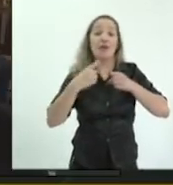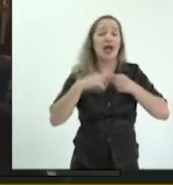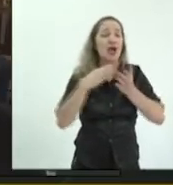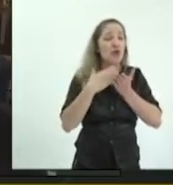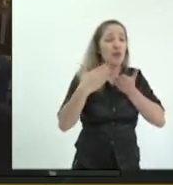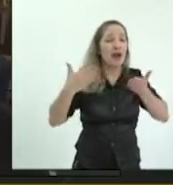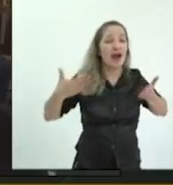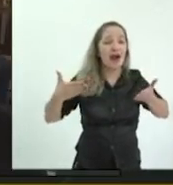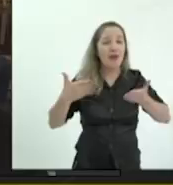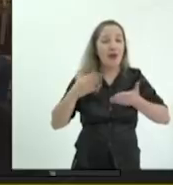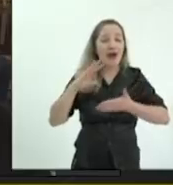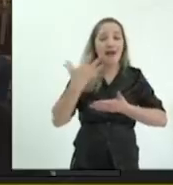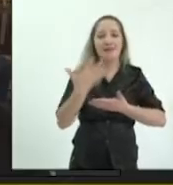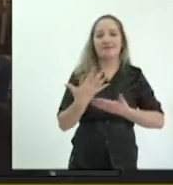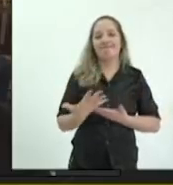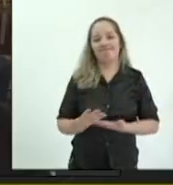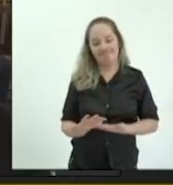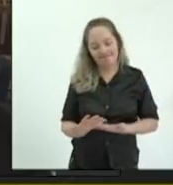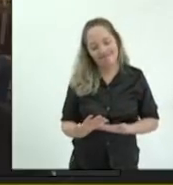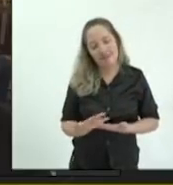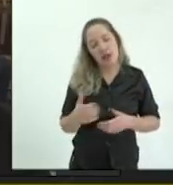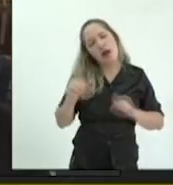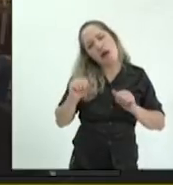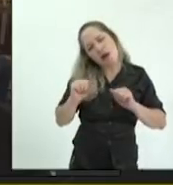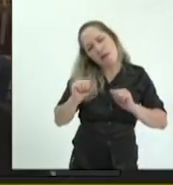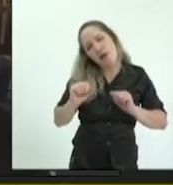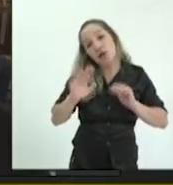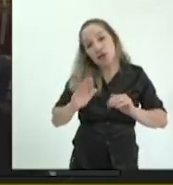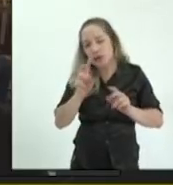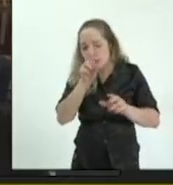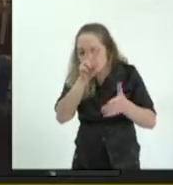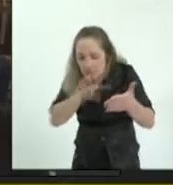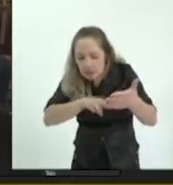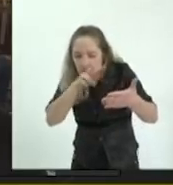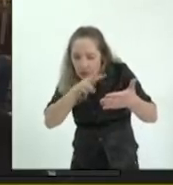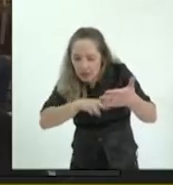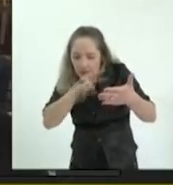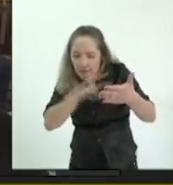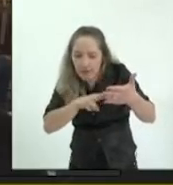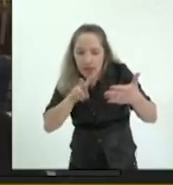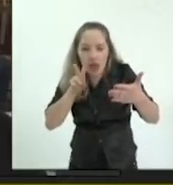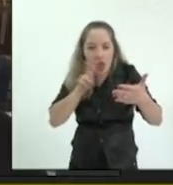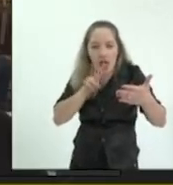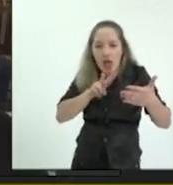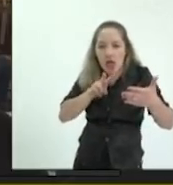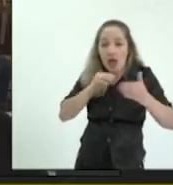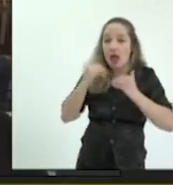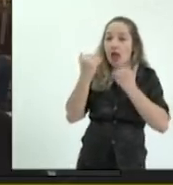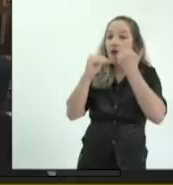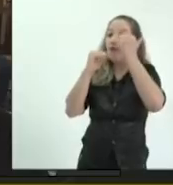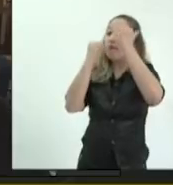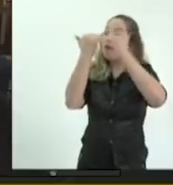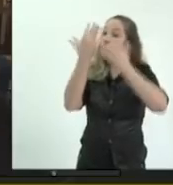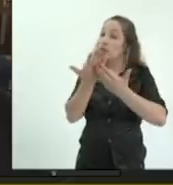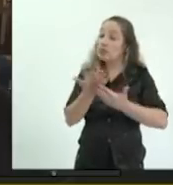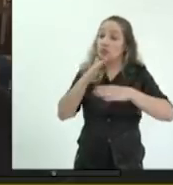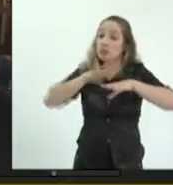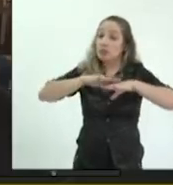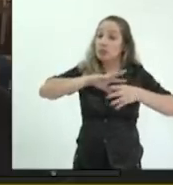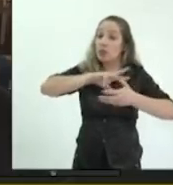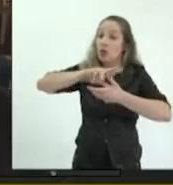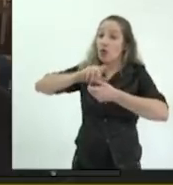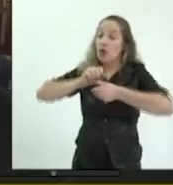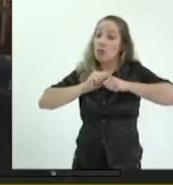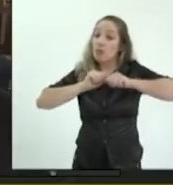pode começar a acompanhar a evolução da pandemia, principalmente no